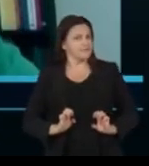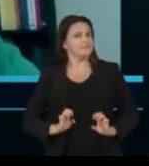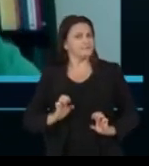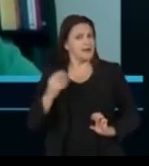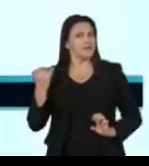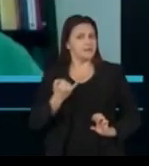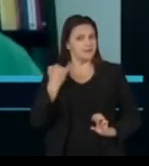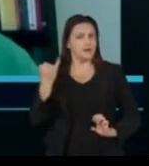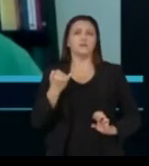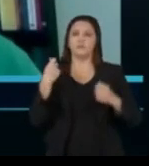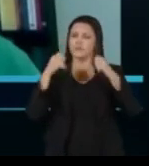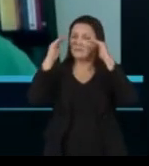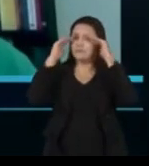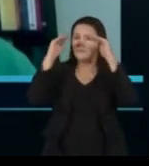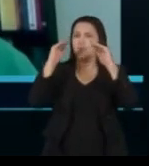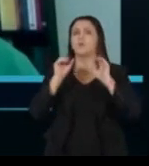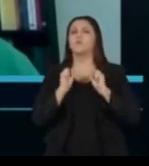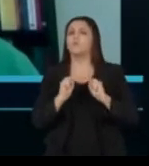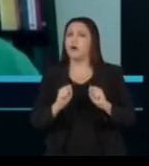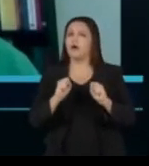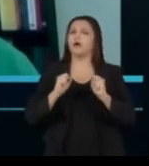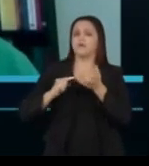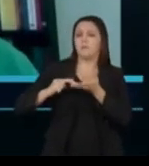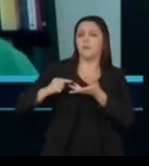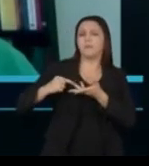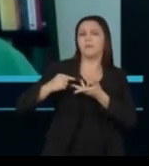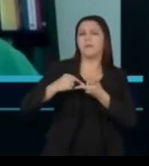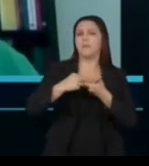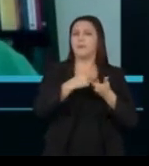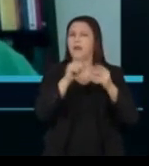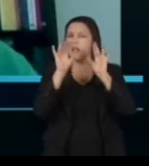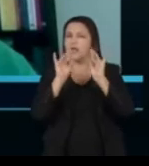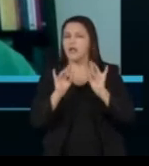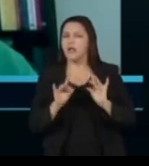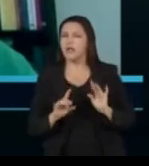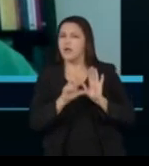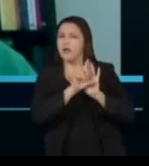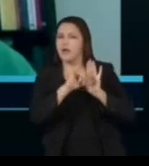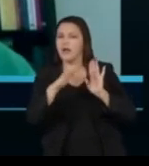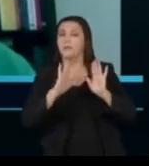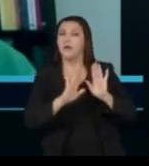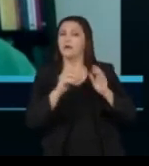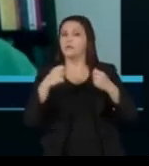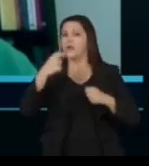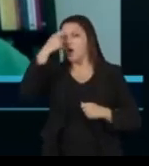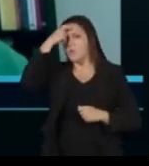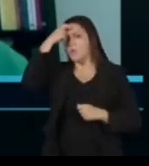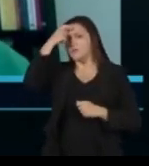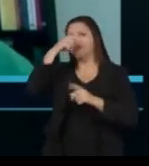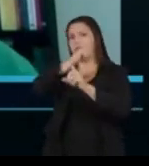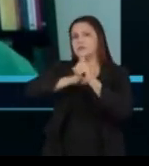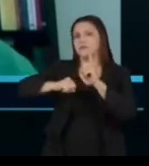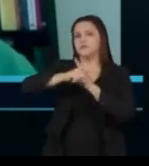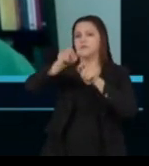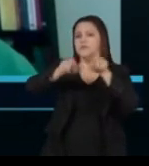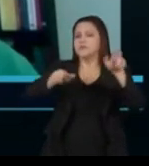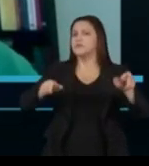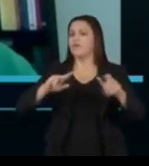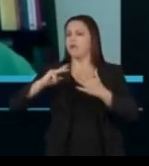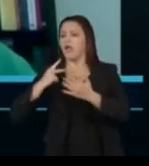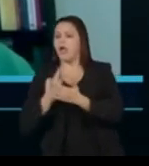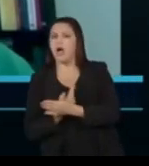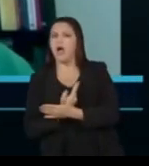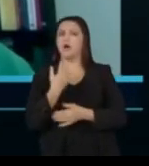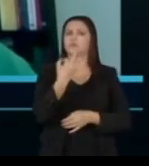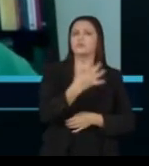pede honestidade. Você pode ir aprimorando a legislação, mas se não houver uma consciência social grande de que isso é errado, e que a